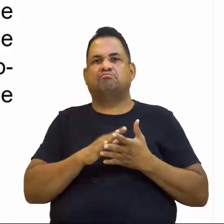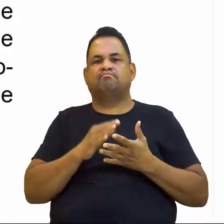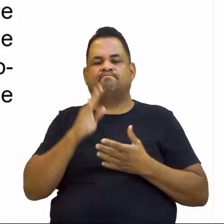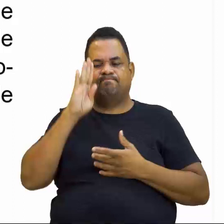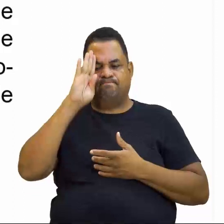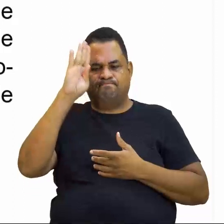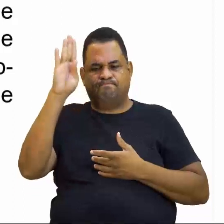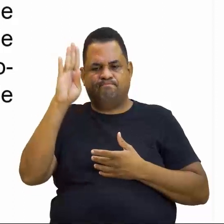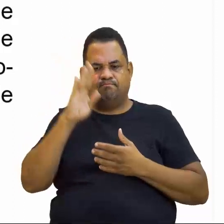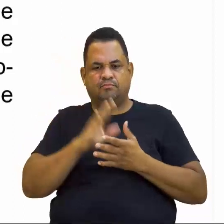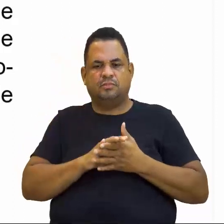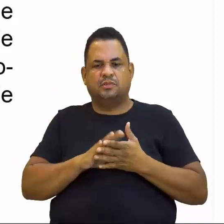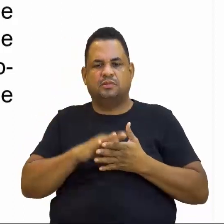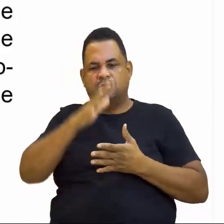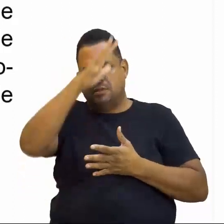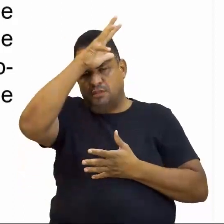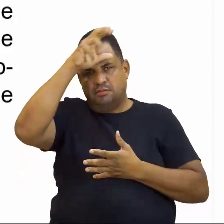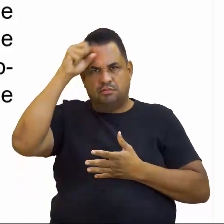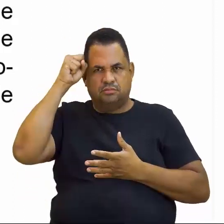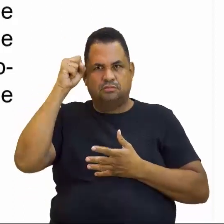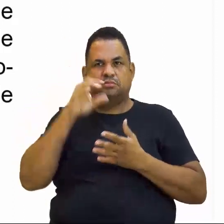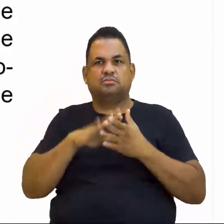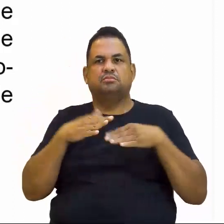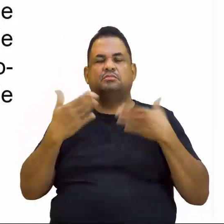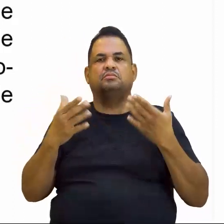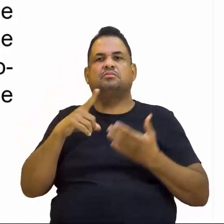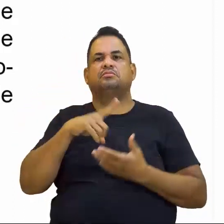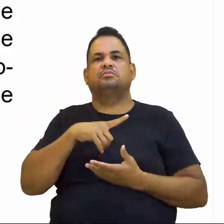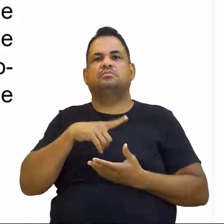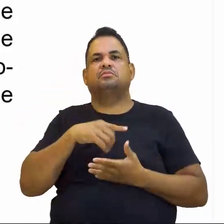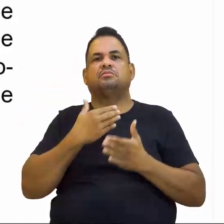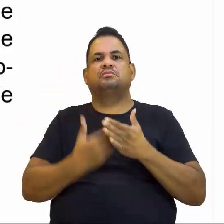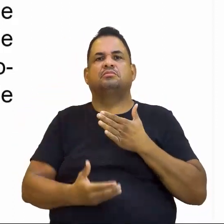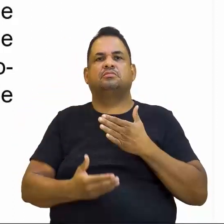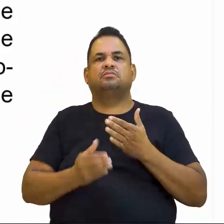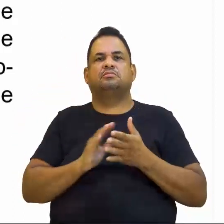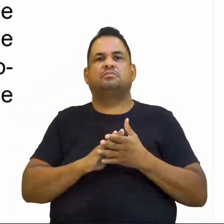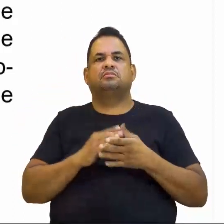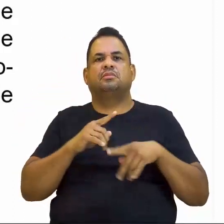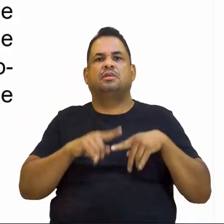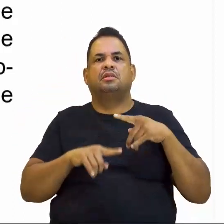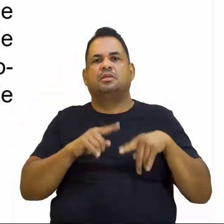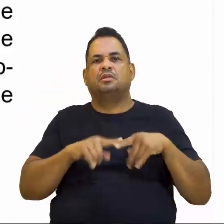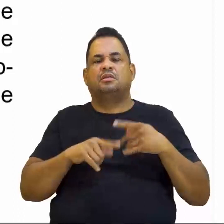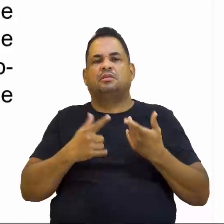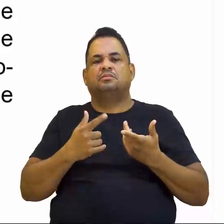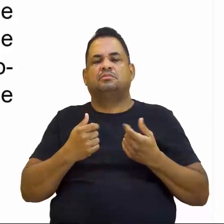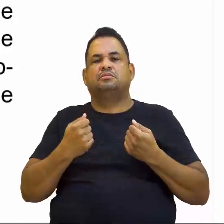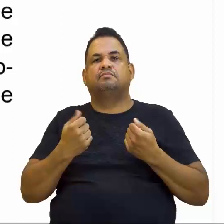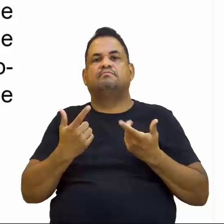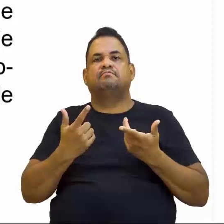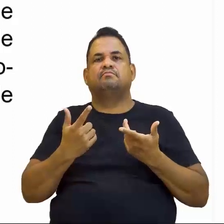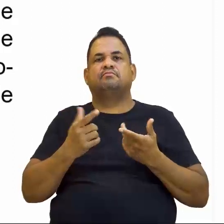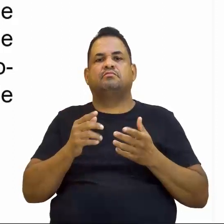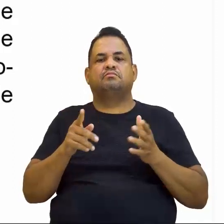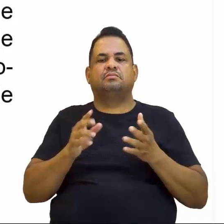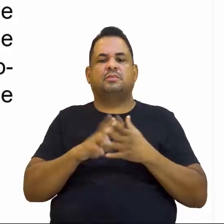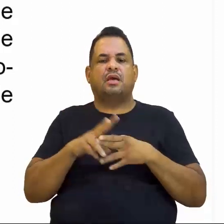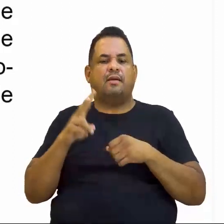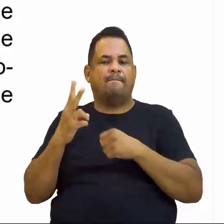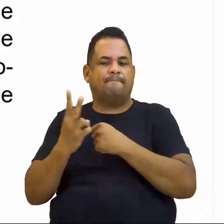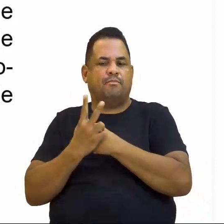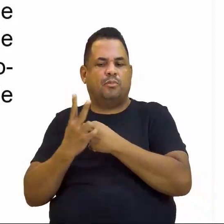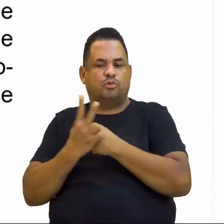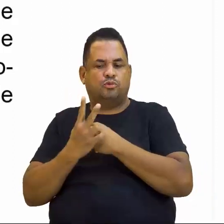principalmente refrigerante, mais a gente tem perda desses minerais que fazem a proteção